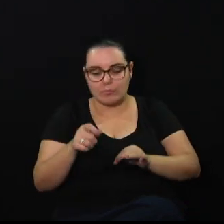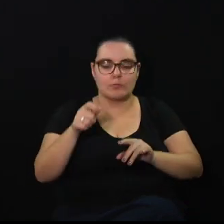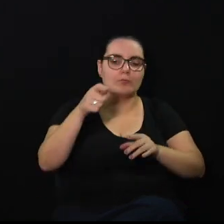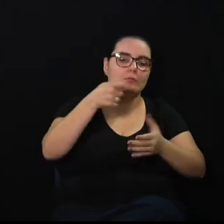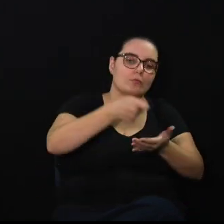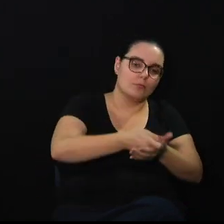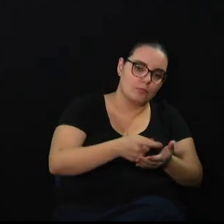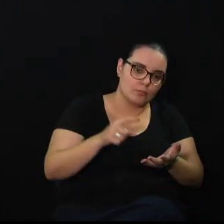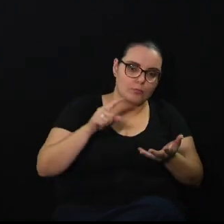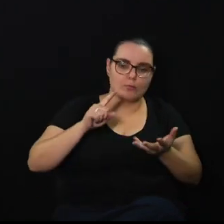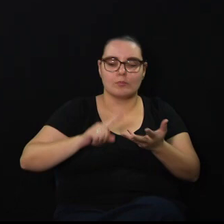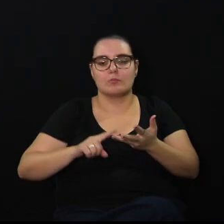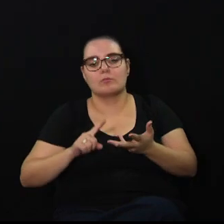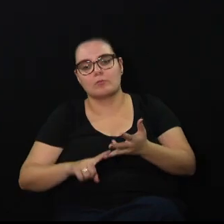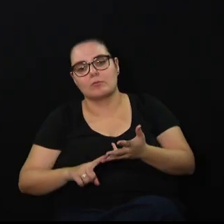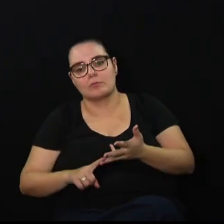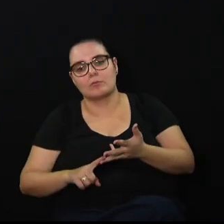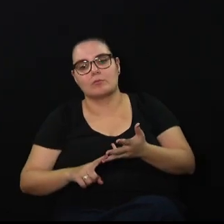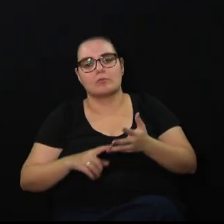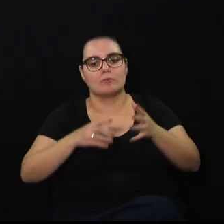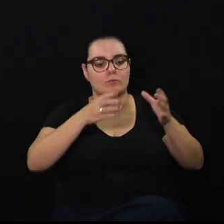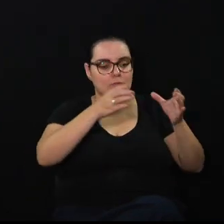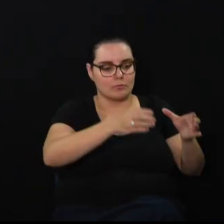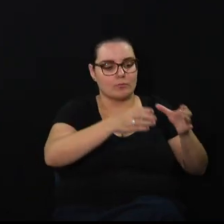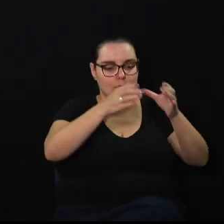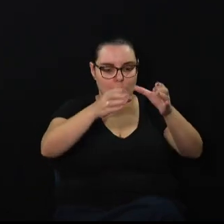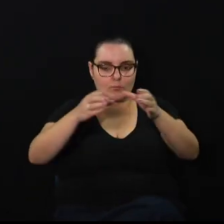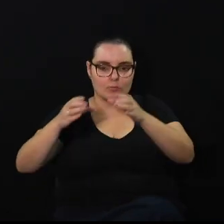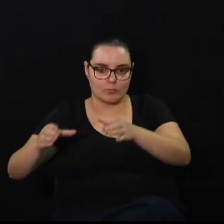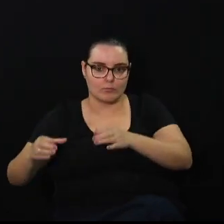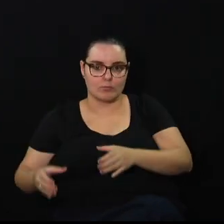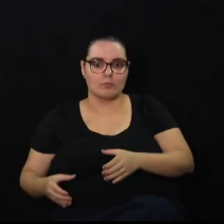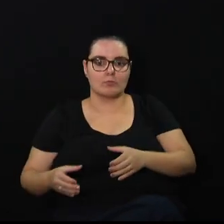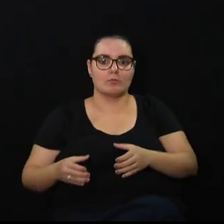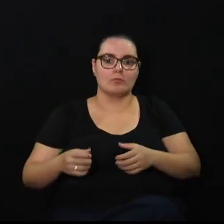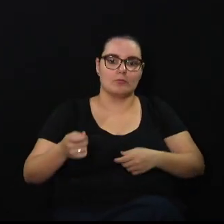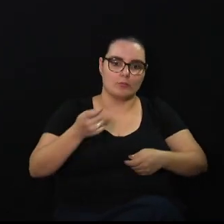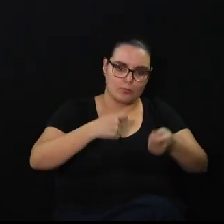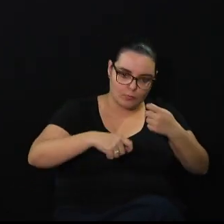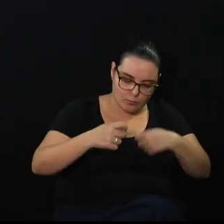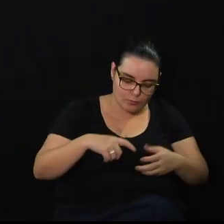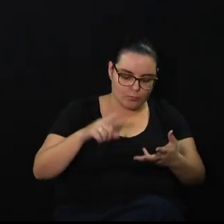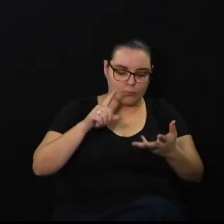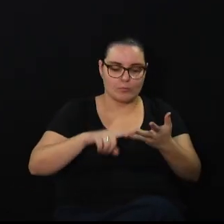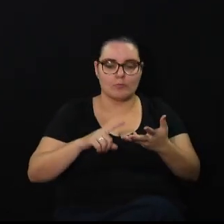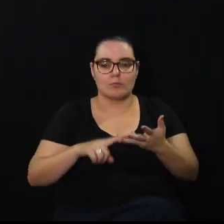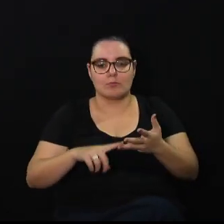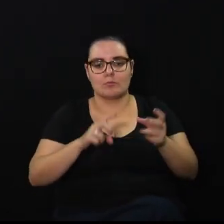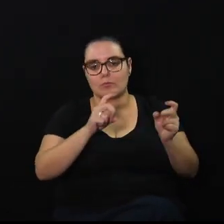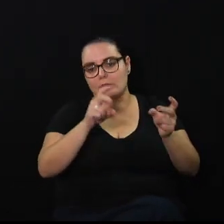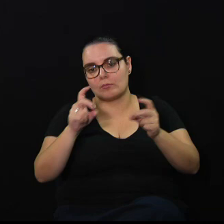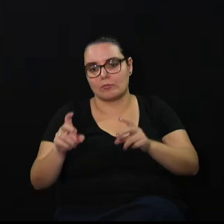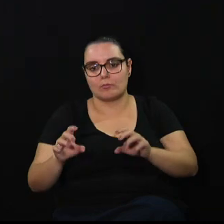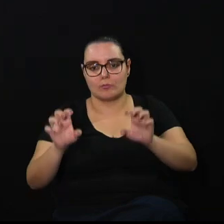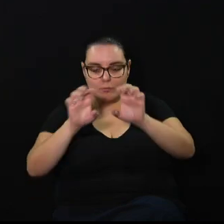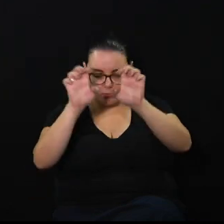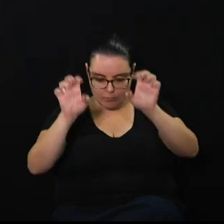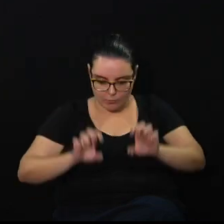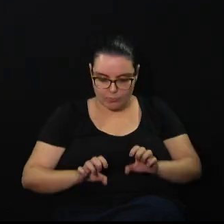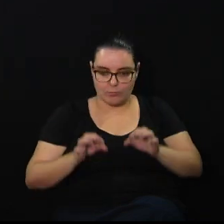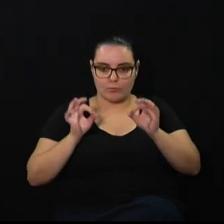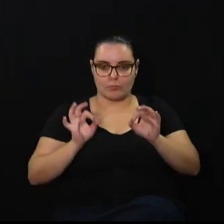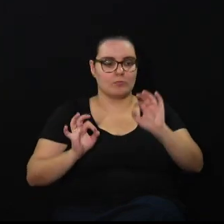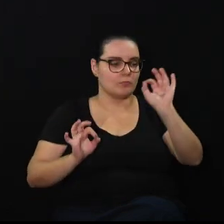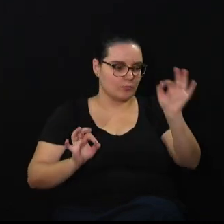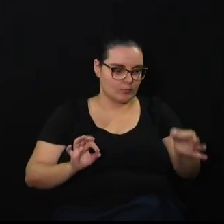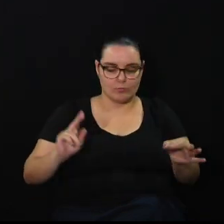os boas categorias que podem ser oferecidas no mercado toda a o esqueleto do aquilo que é certo e